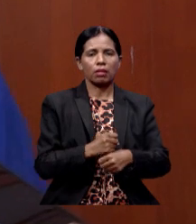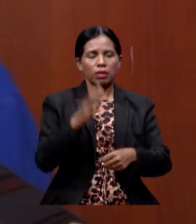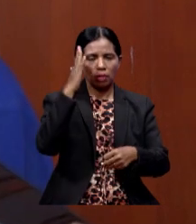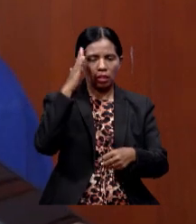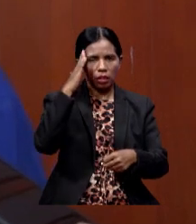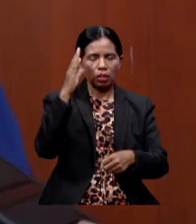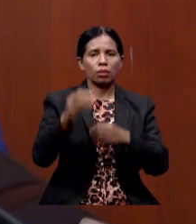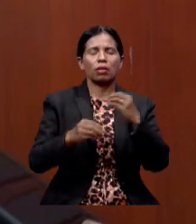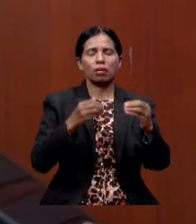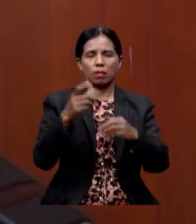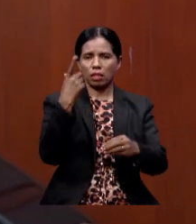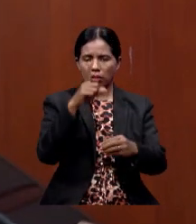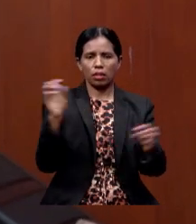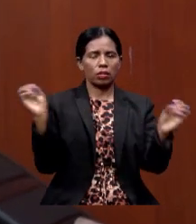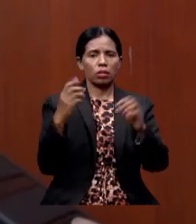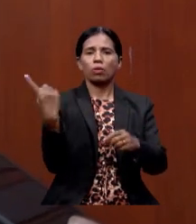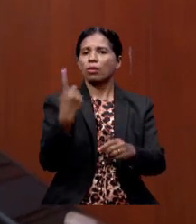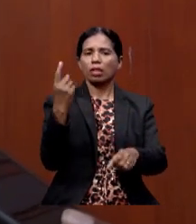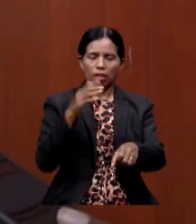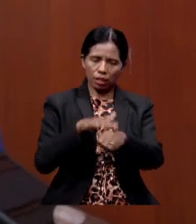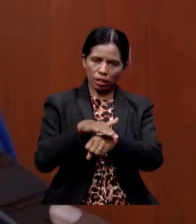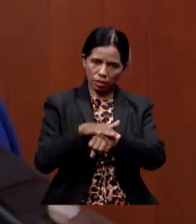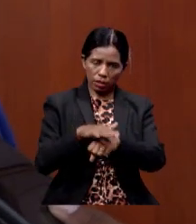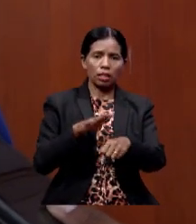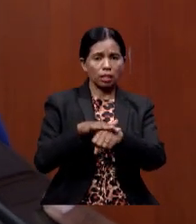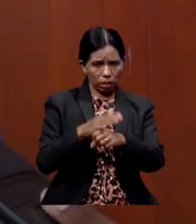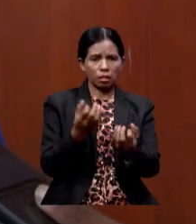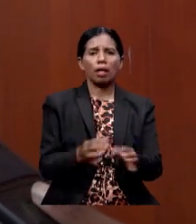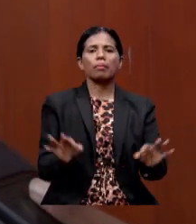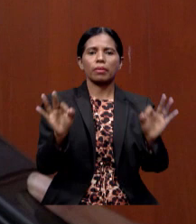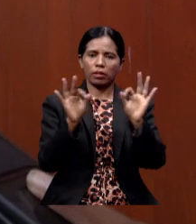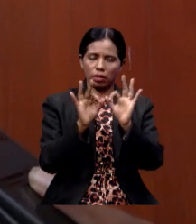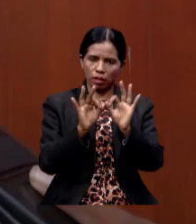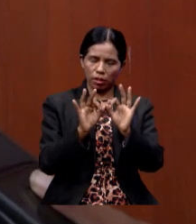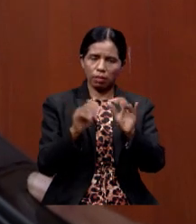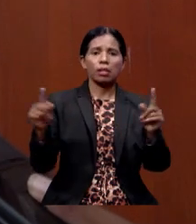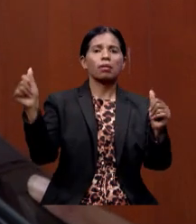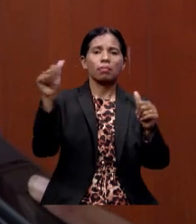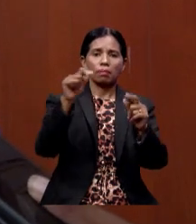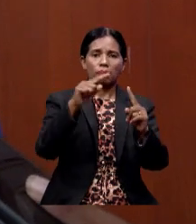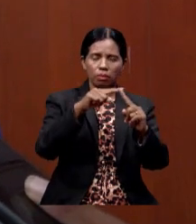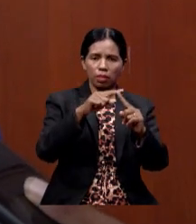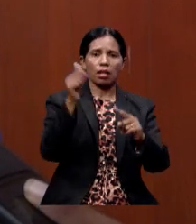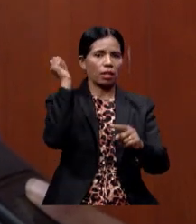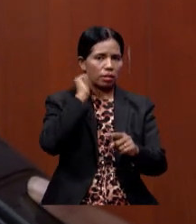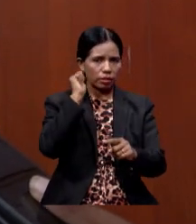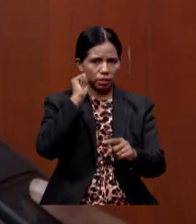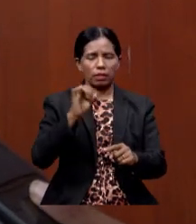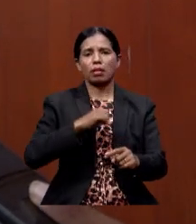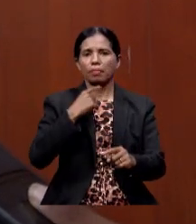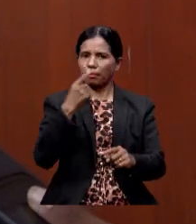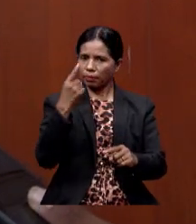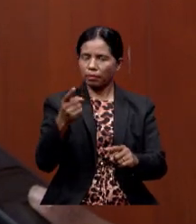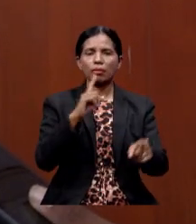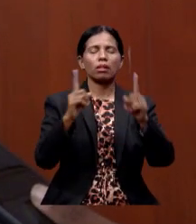conhecimento de línguas. E lá hoje inglês é importante. Ba ASEAN, mas vem, o Tete, o Bela,